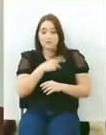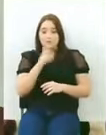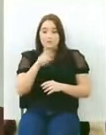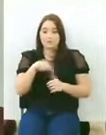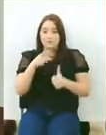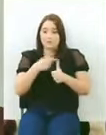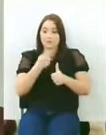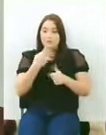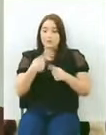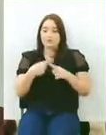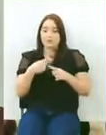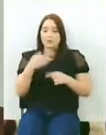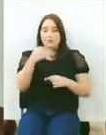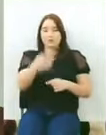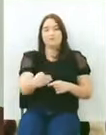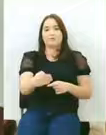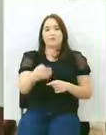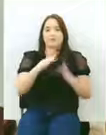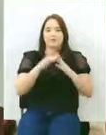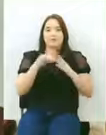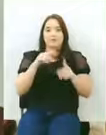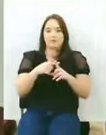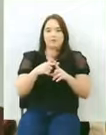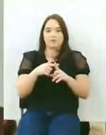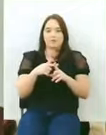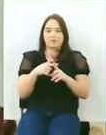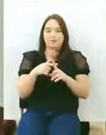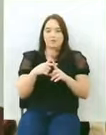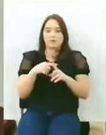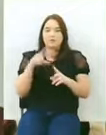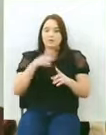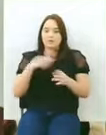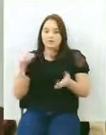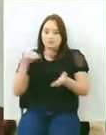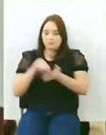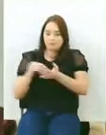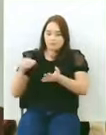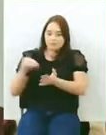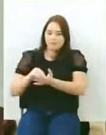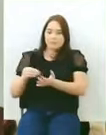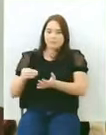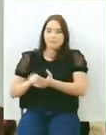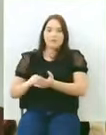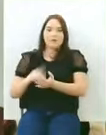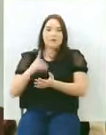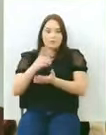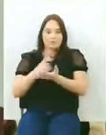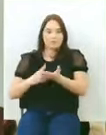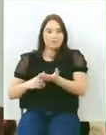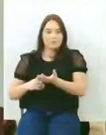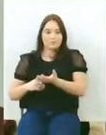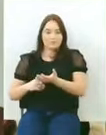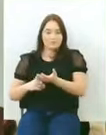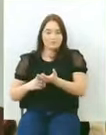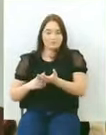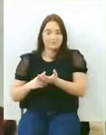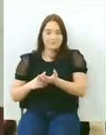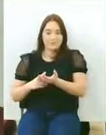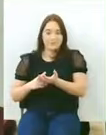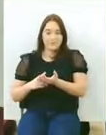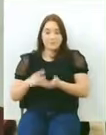pastor é o primeiro porque ele representa a igreja, é o nome do pastor que é colocado nos documentos fiscais e tudo